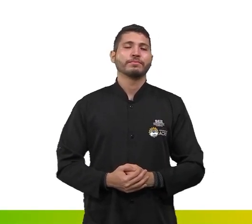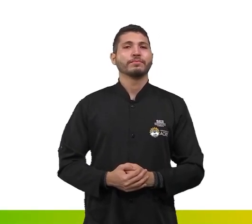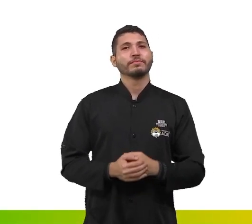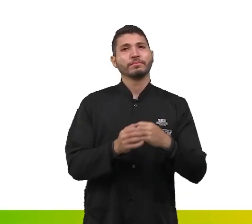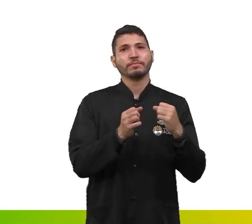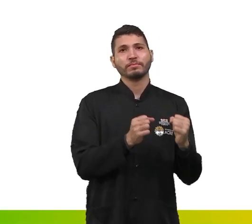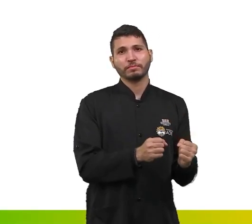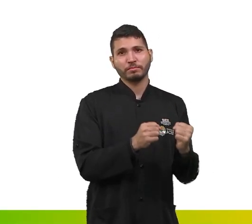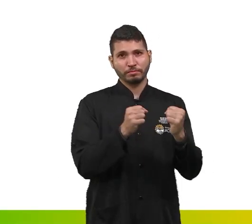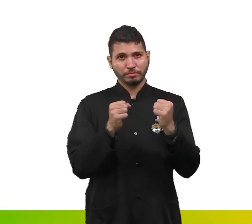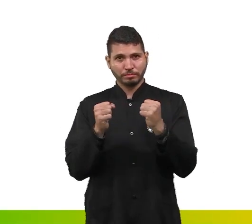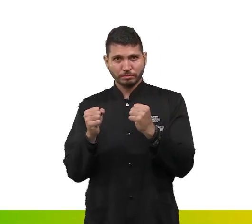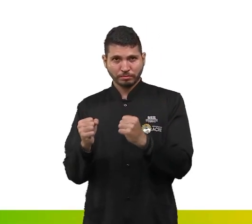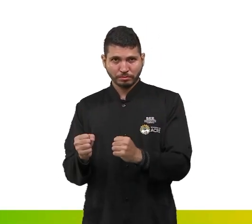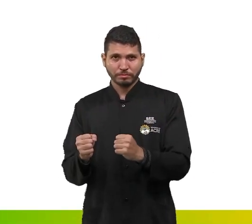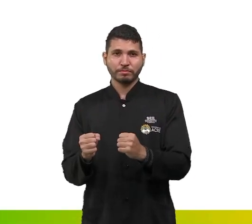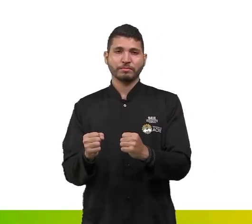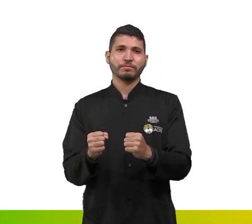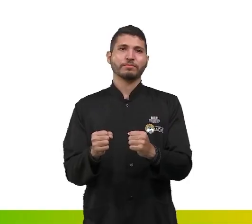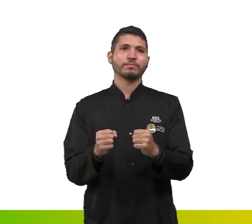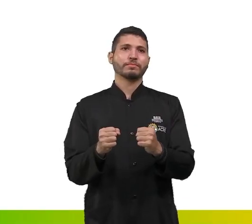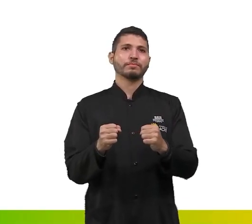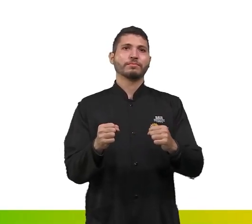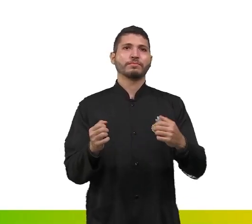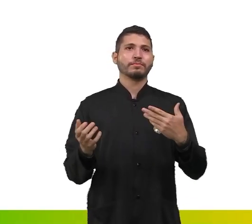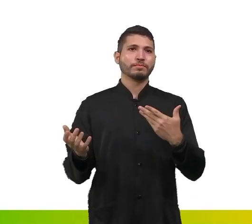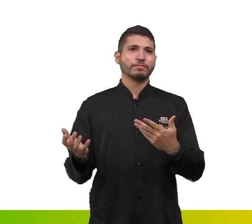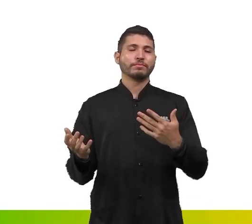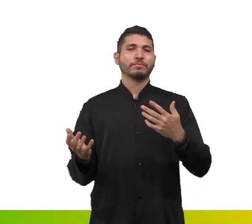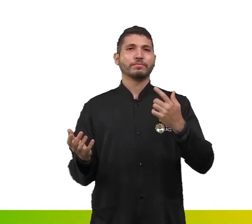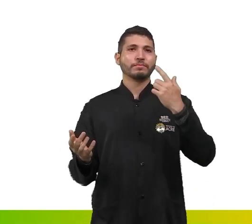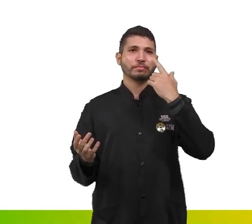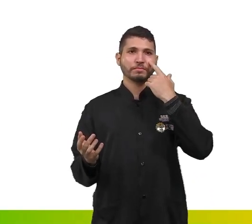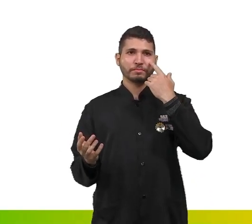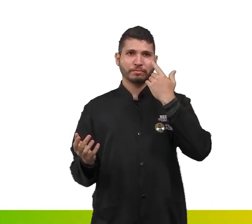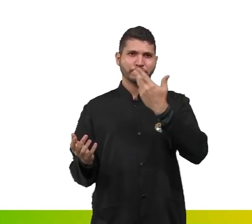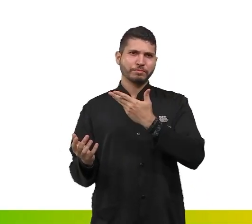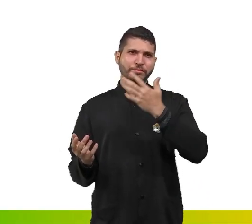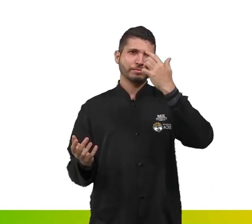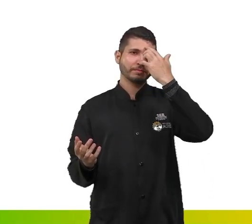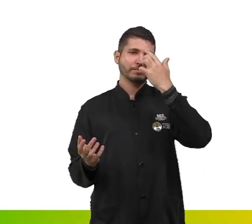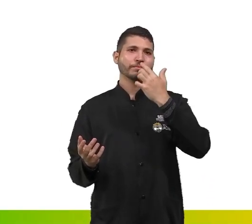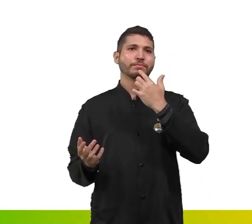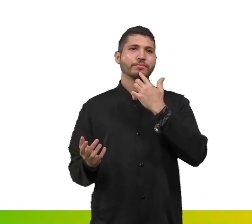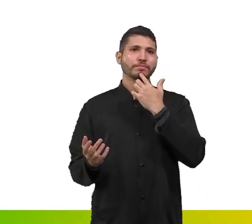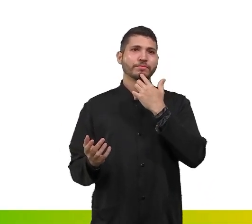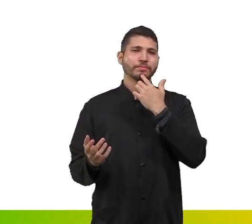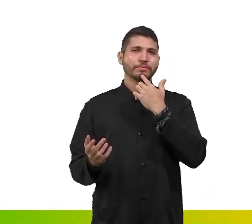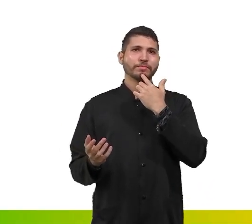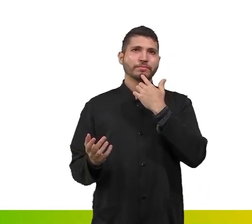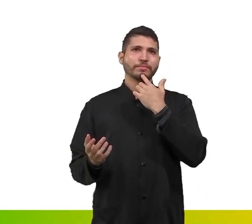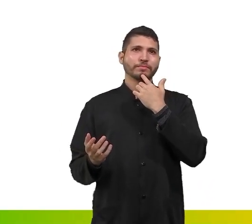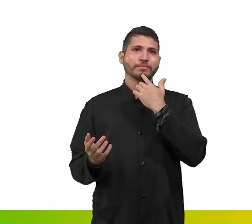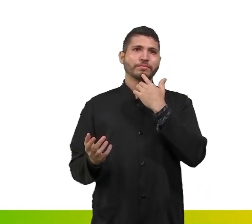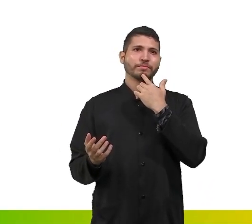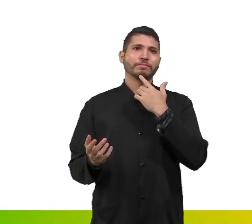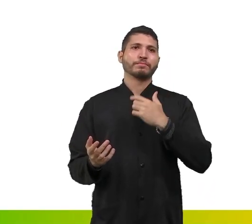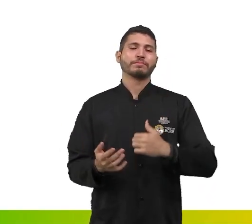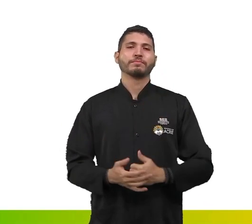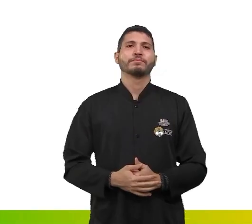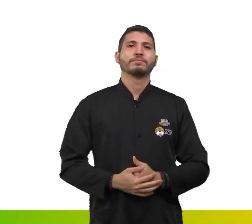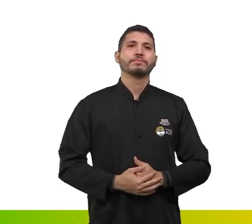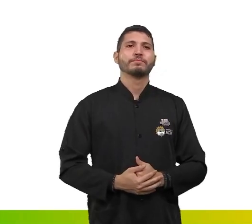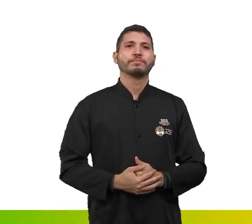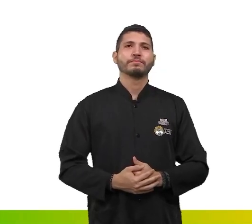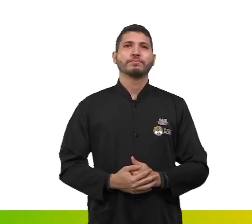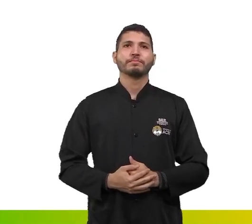poder concentrado. Olha essa imagem aí. Quando você olha essa imagem que está na tua tela, a primeira coisa que te vem na